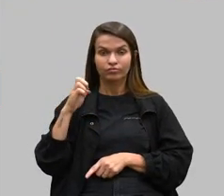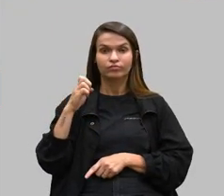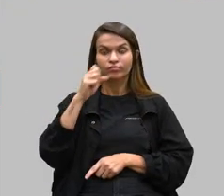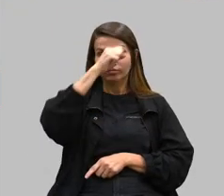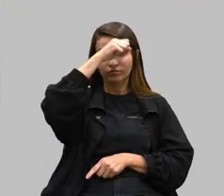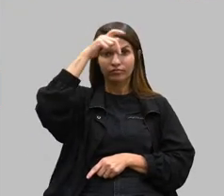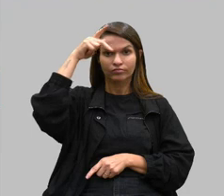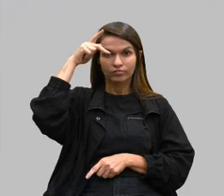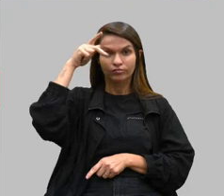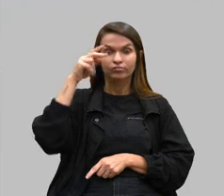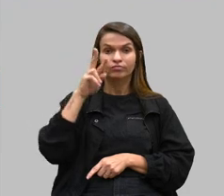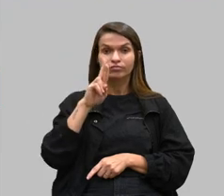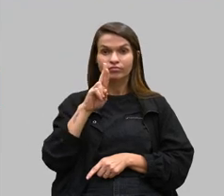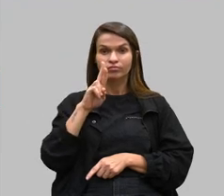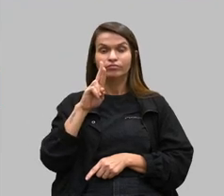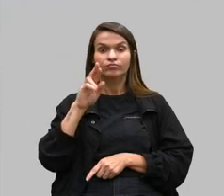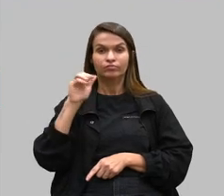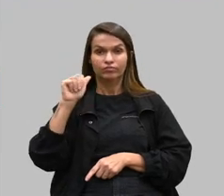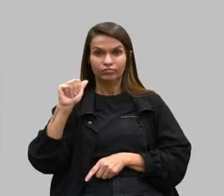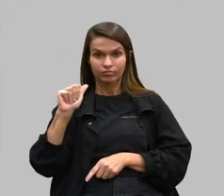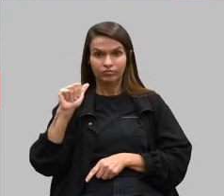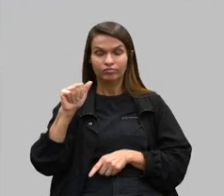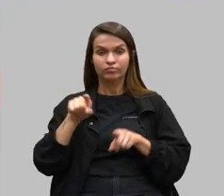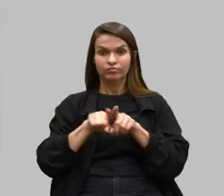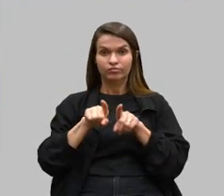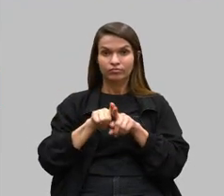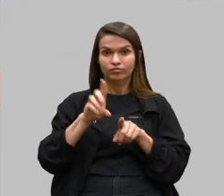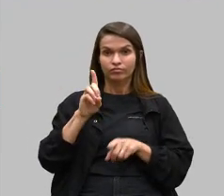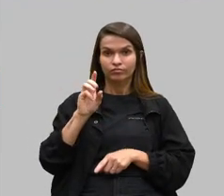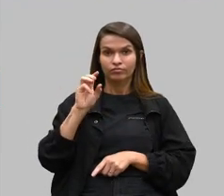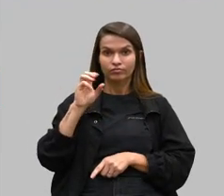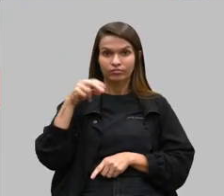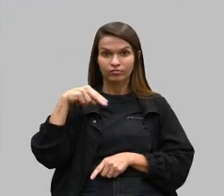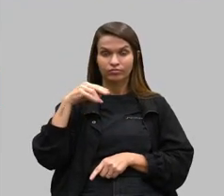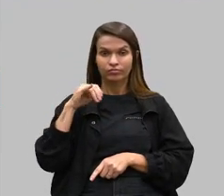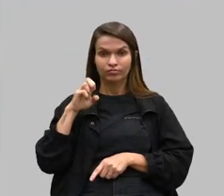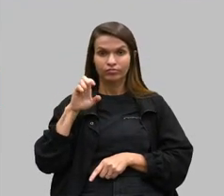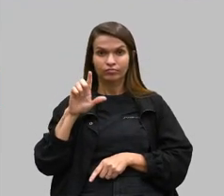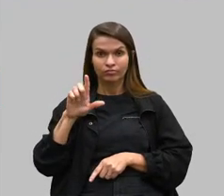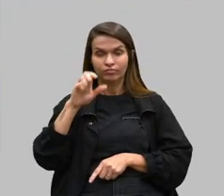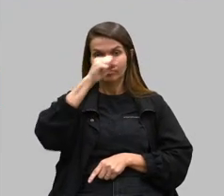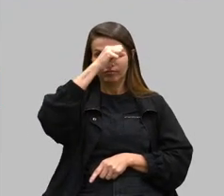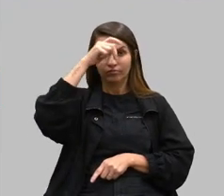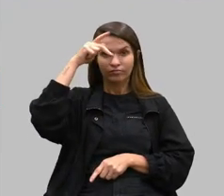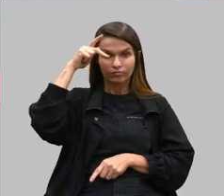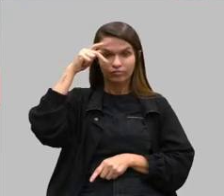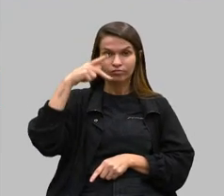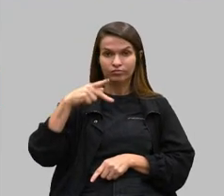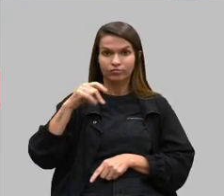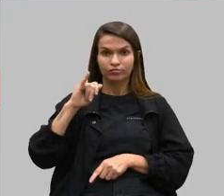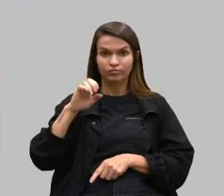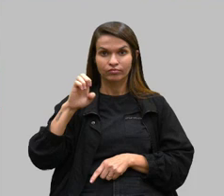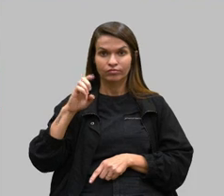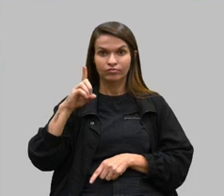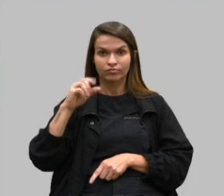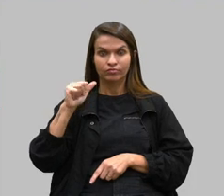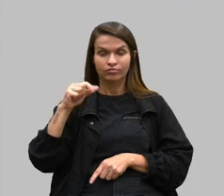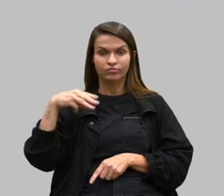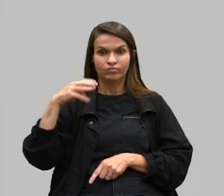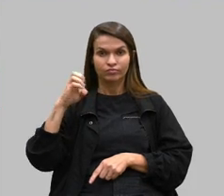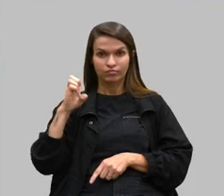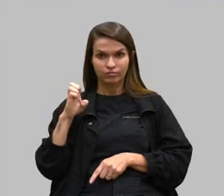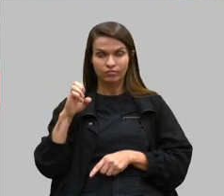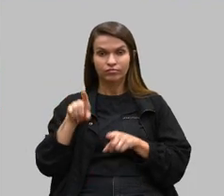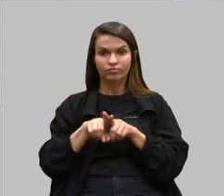de Rio Acima Daniel Maurício Reis prefeito em Piedade dos Gerais delmo Manoel